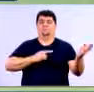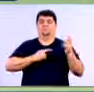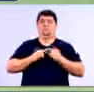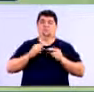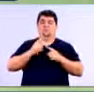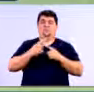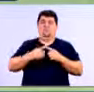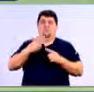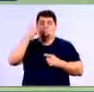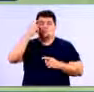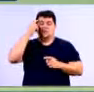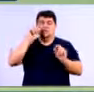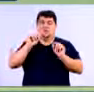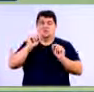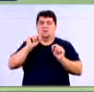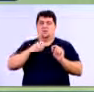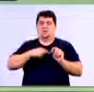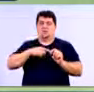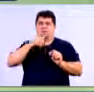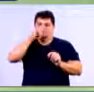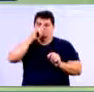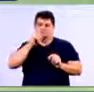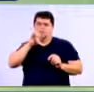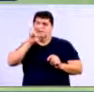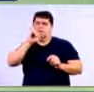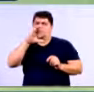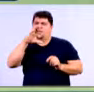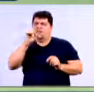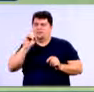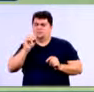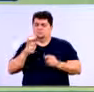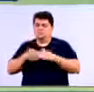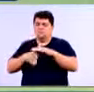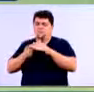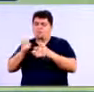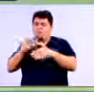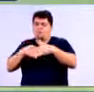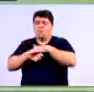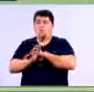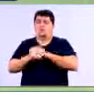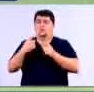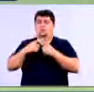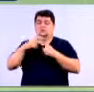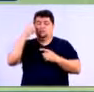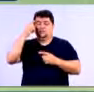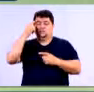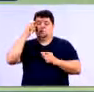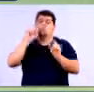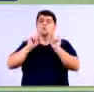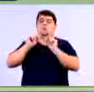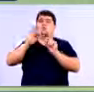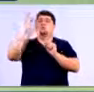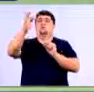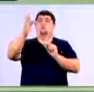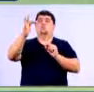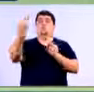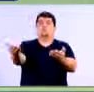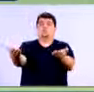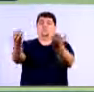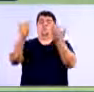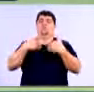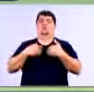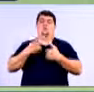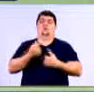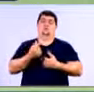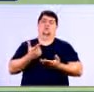risco é tentar almejar o retorno, né, professor? Muito bem. A gente não corre risco se a gente não espera um retorno. E esse retorno representa